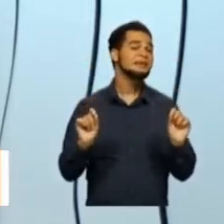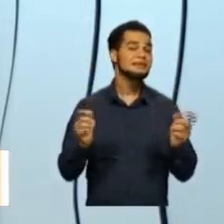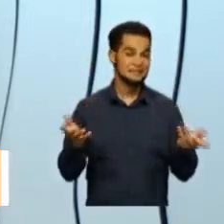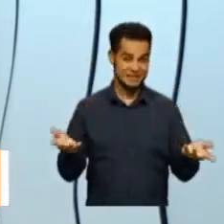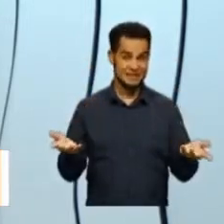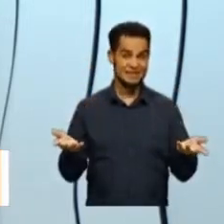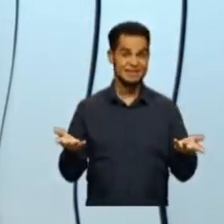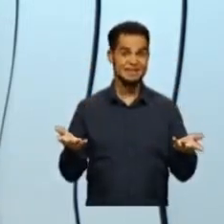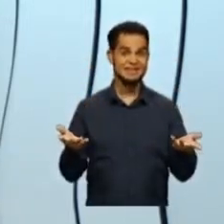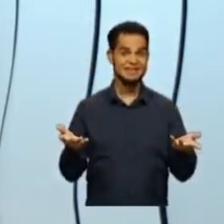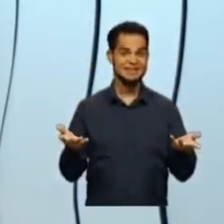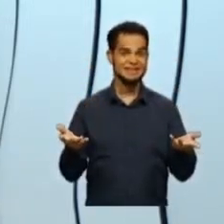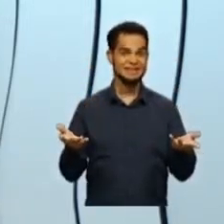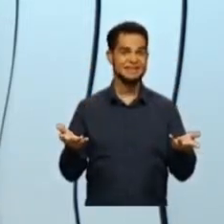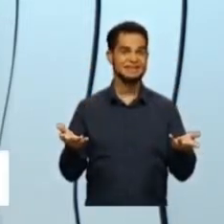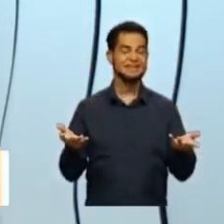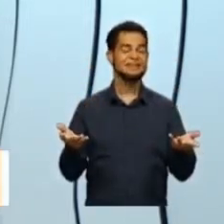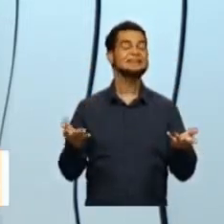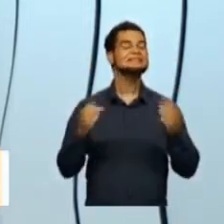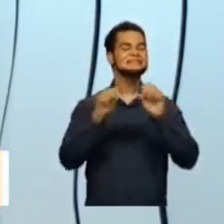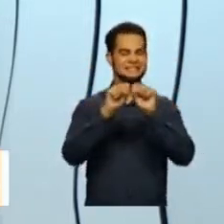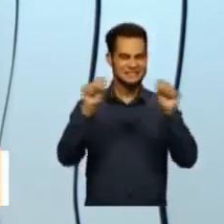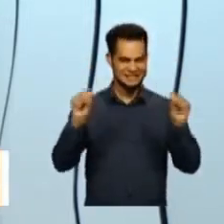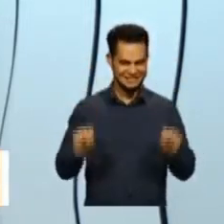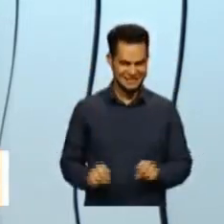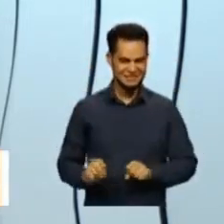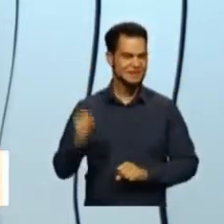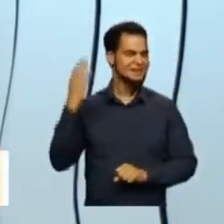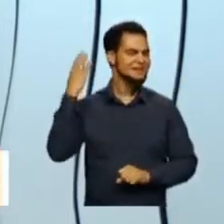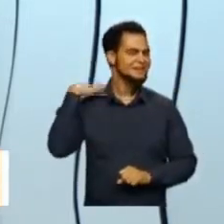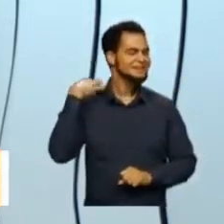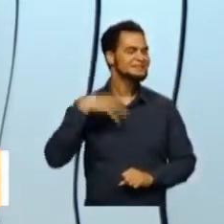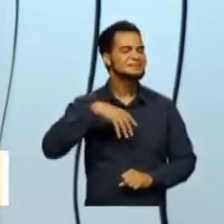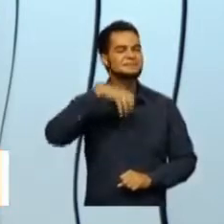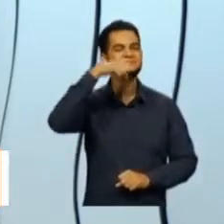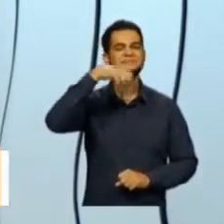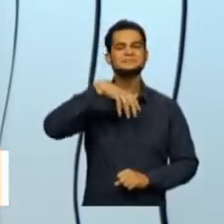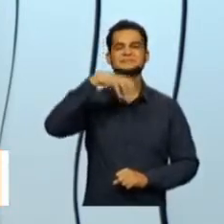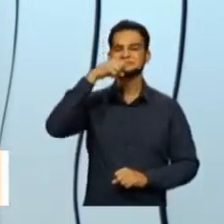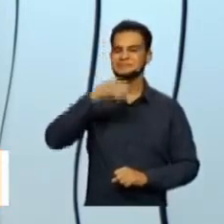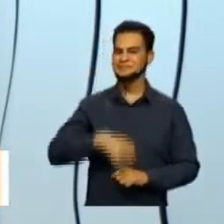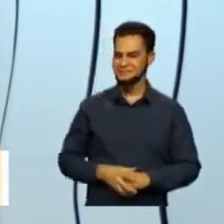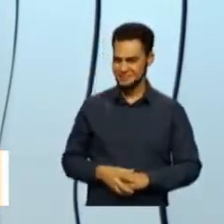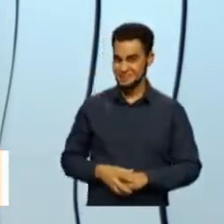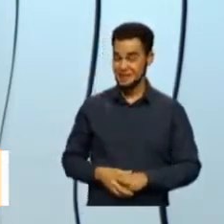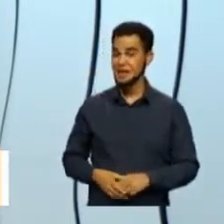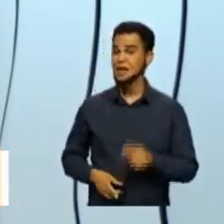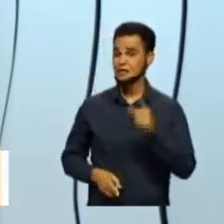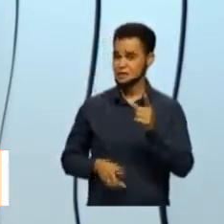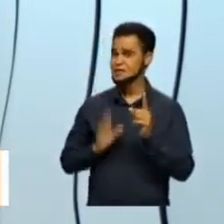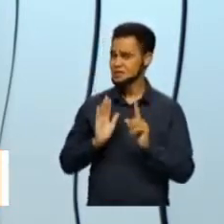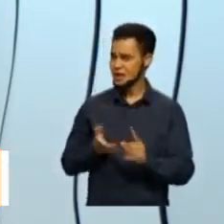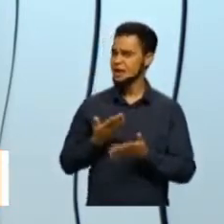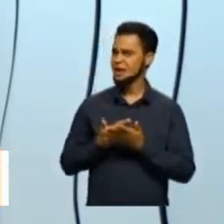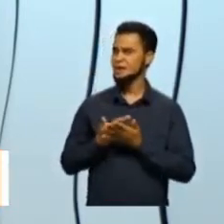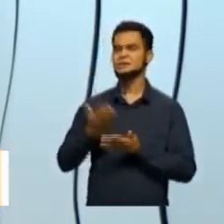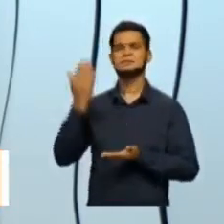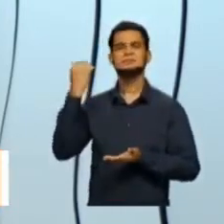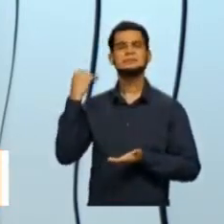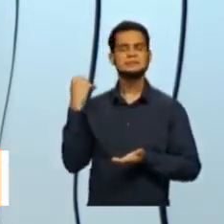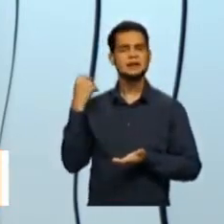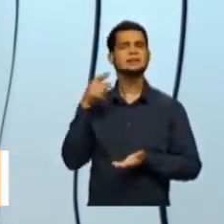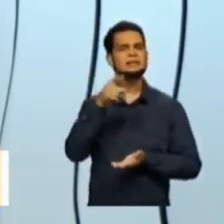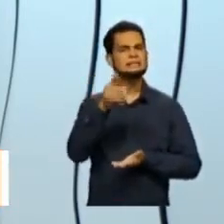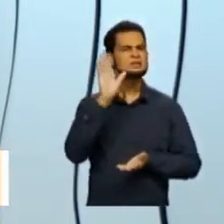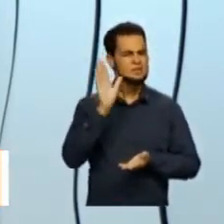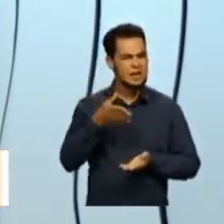sobre sistema respiratório. Você já esteve na aula passada comigo aqui e você já